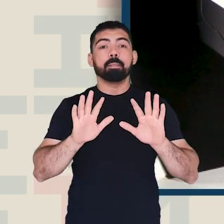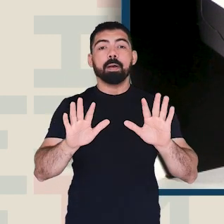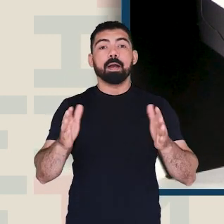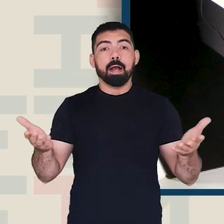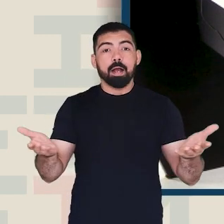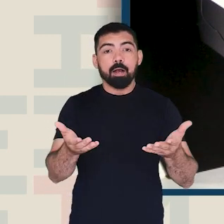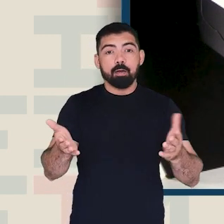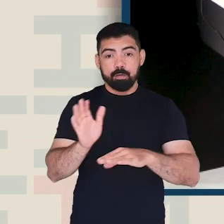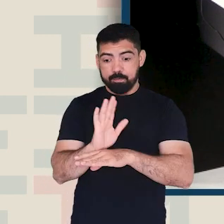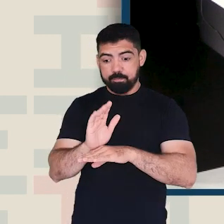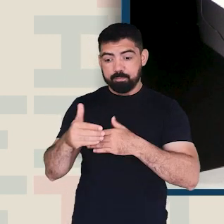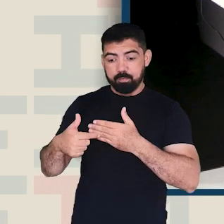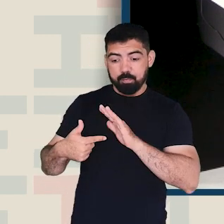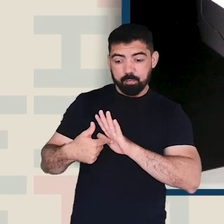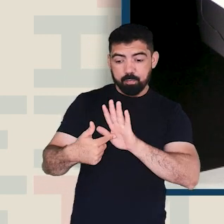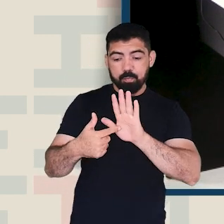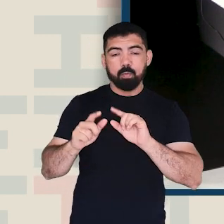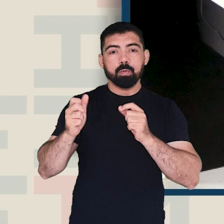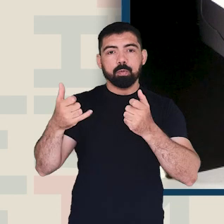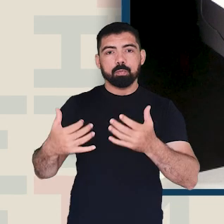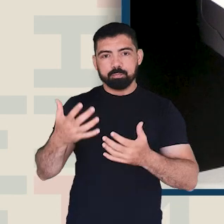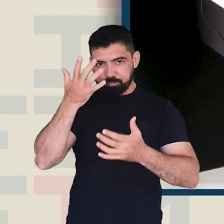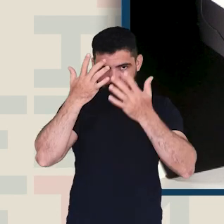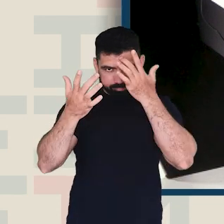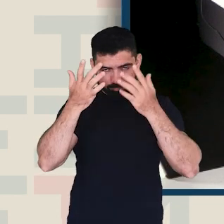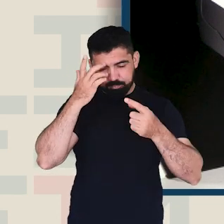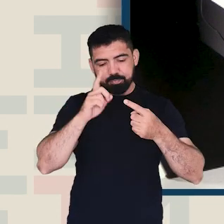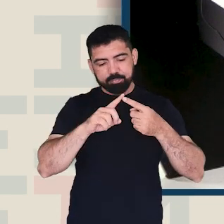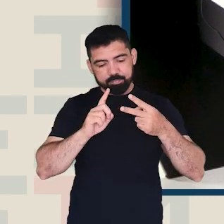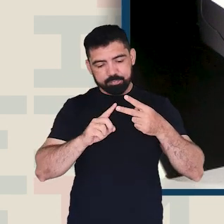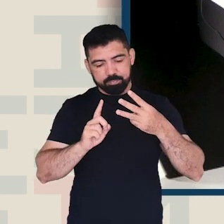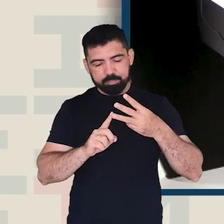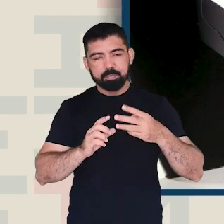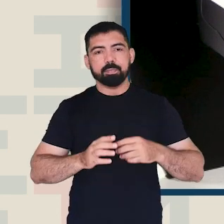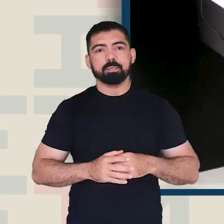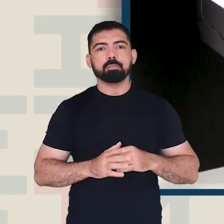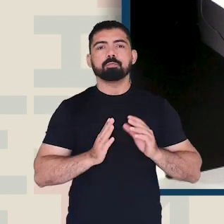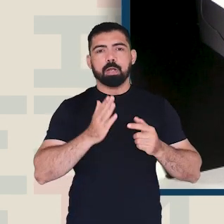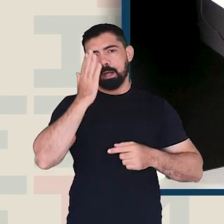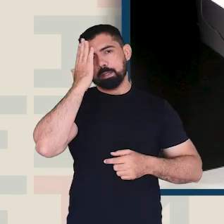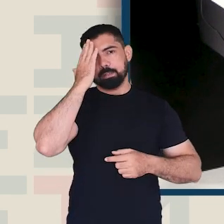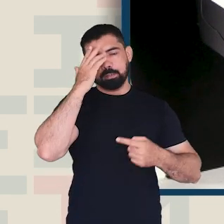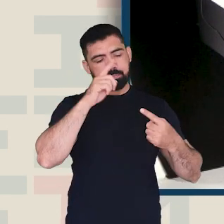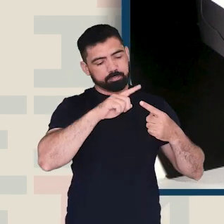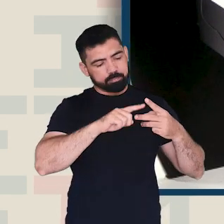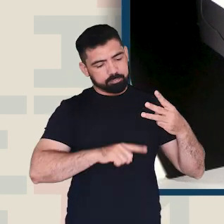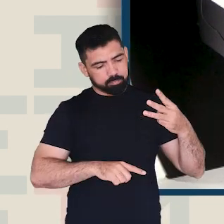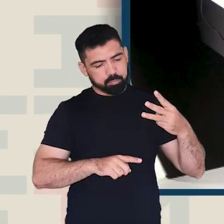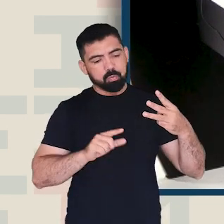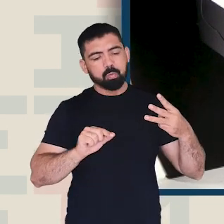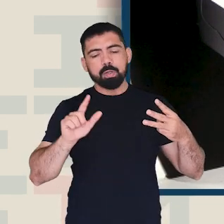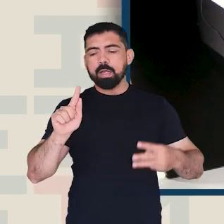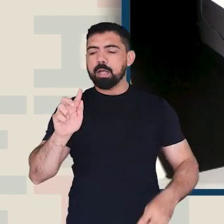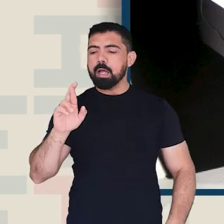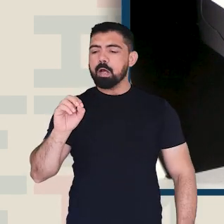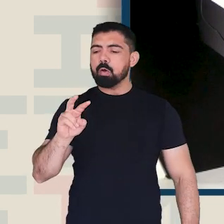você vai ter o vídeo à mão para memorizar os termos. Mas entendi isso, então o que vem a ser o